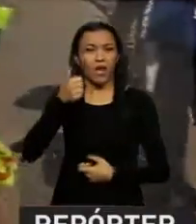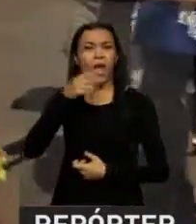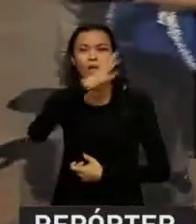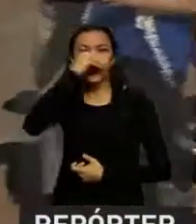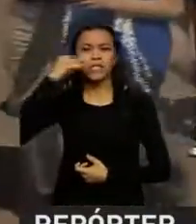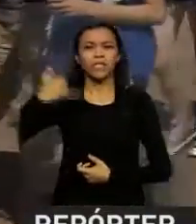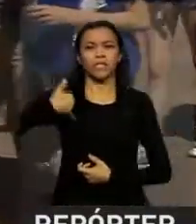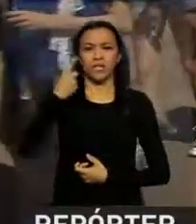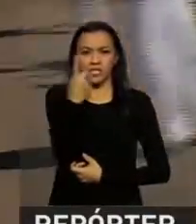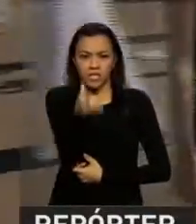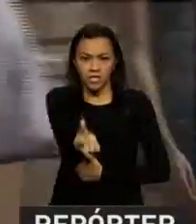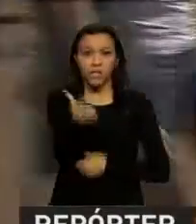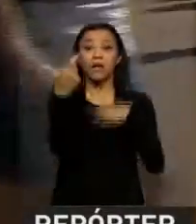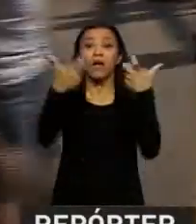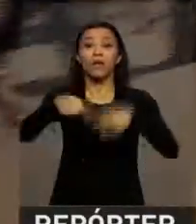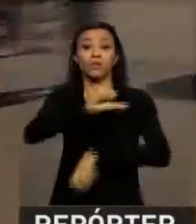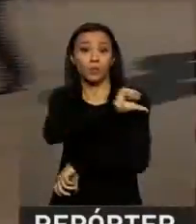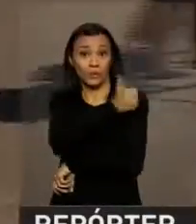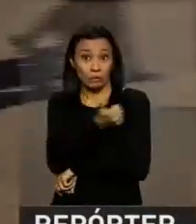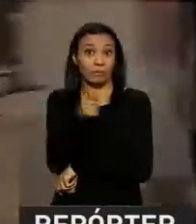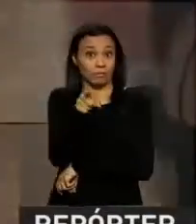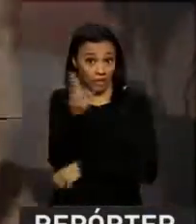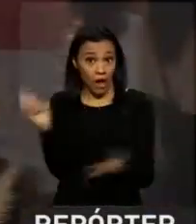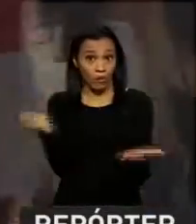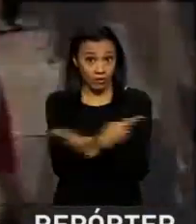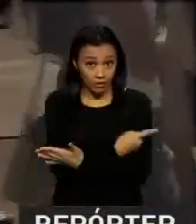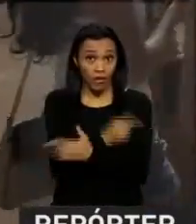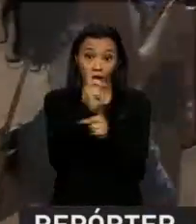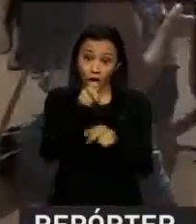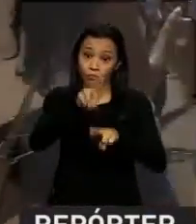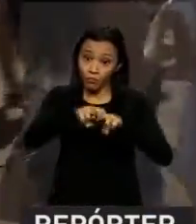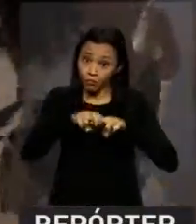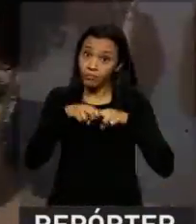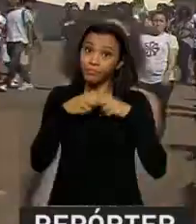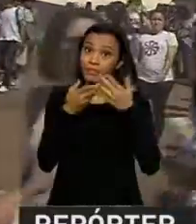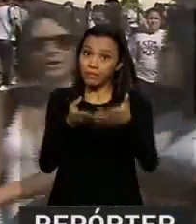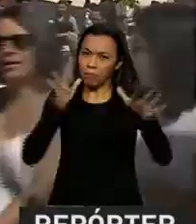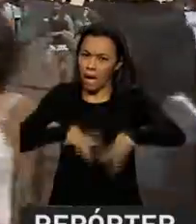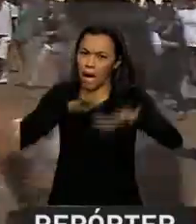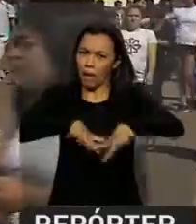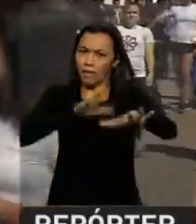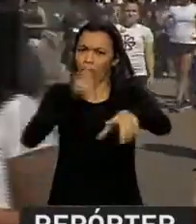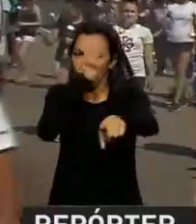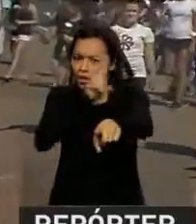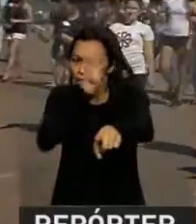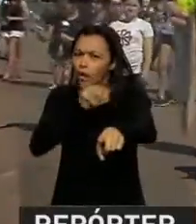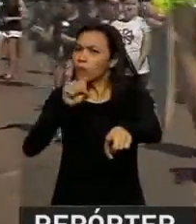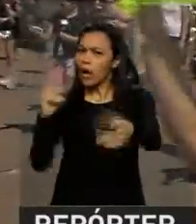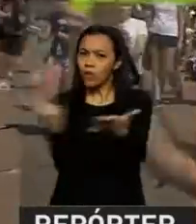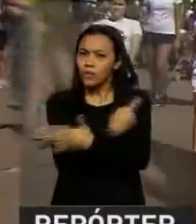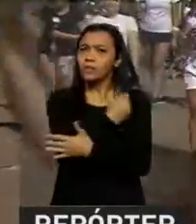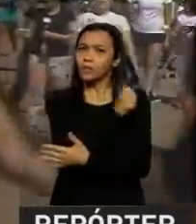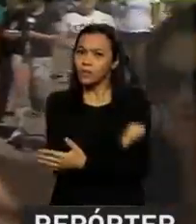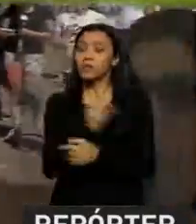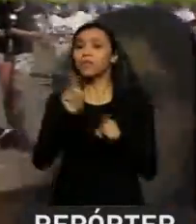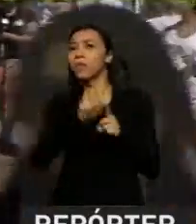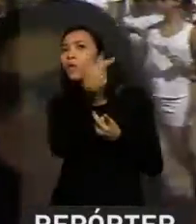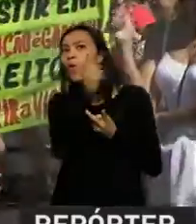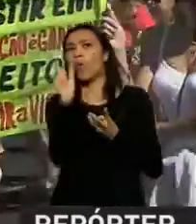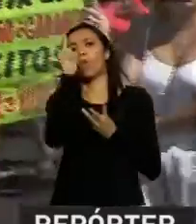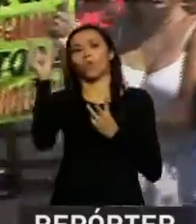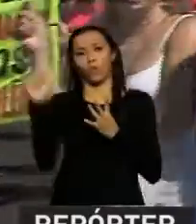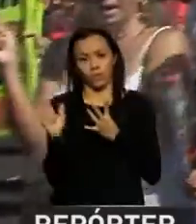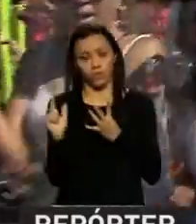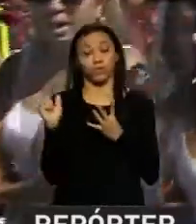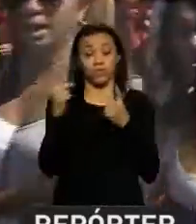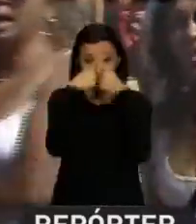16 anos no Rio de Janeiro foi o motivo da Marcha das Flores. Os participantes lembraram esse e outros casos de violência contra a mulher